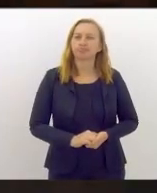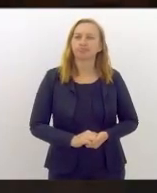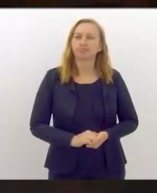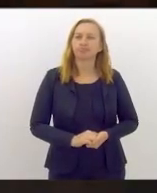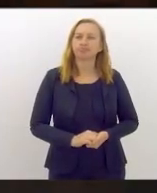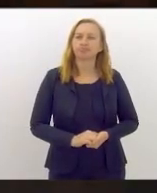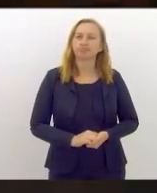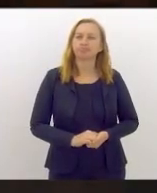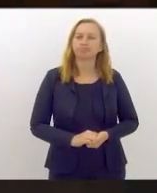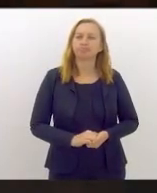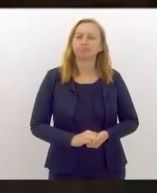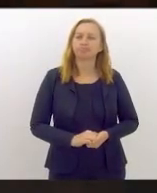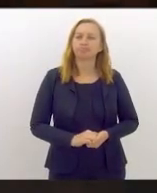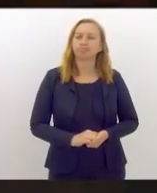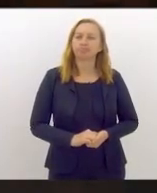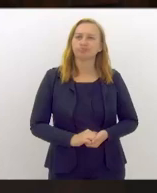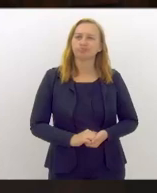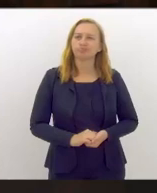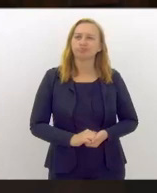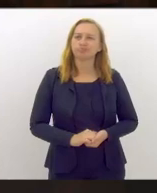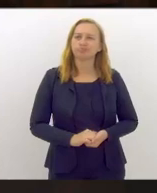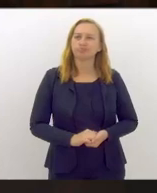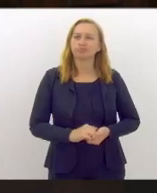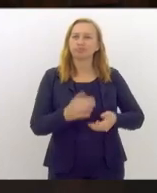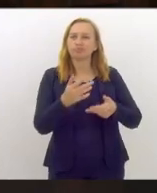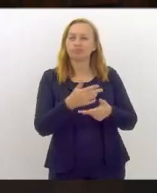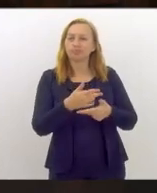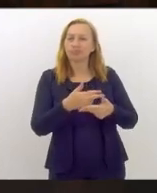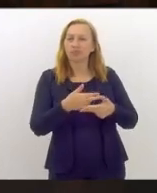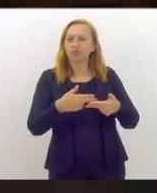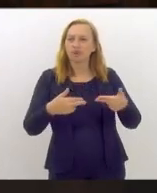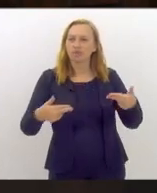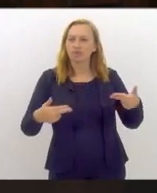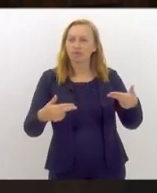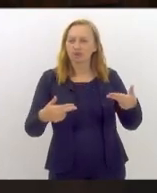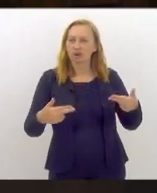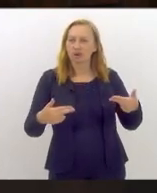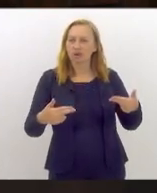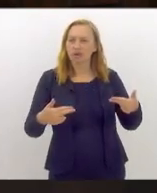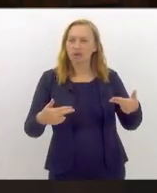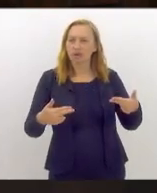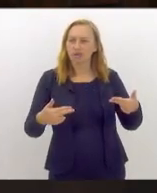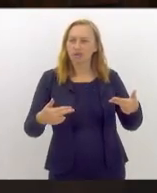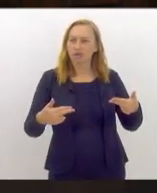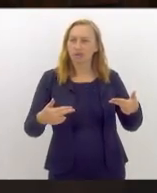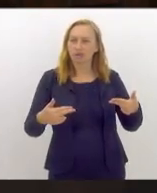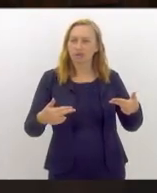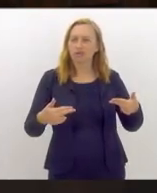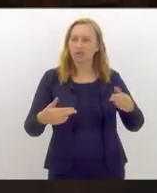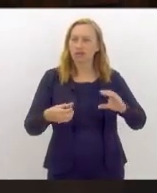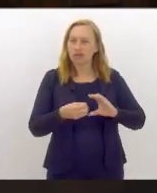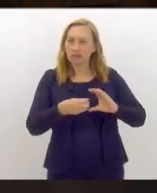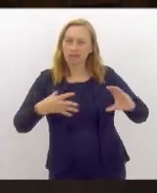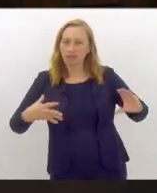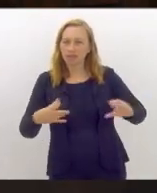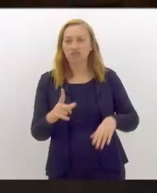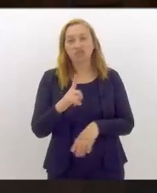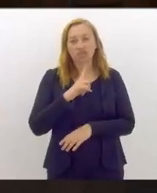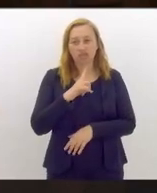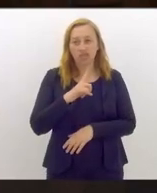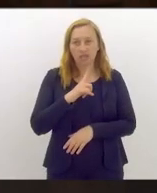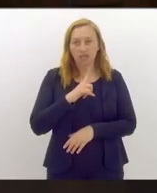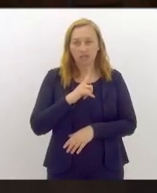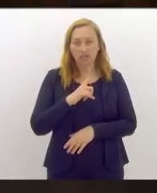essa conjugação de talentos que o Heitor traz é algo muito potente para o cinema brasileiro para